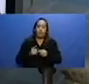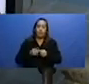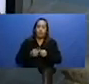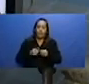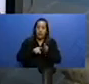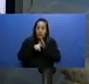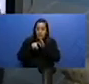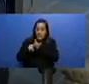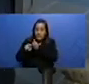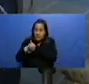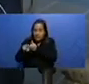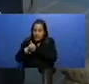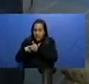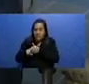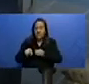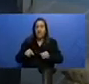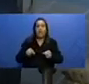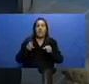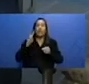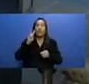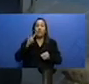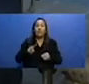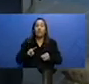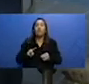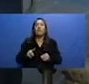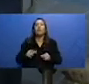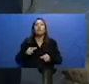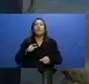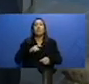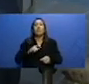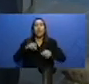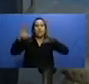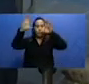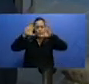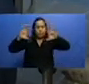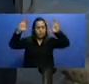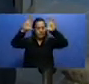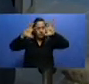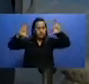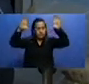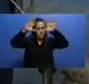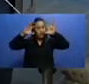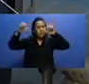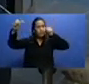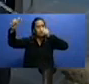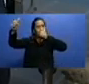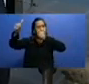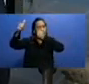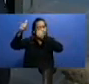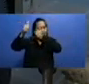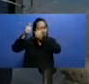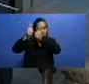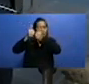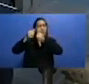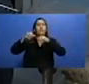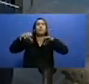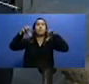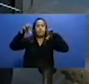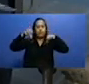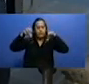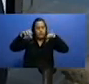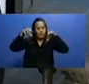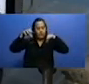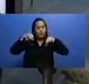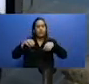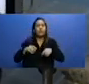que estudam o tempo viram que tem uma nuvem, né, se aproximando e pode chover. Mas pode acontecer